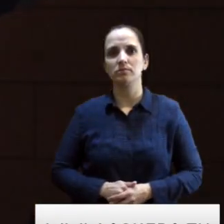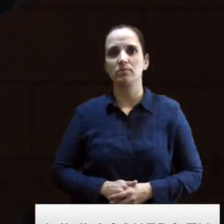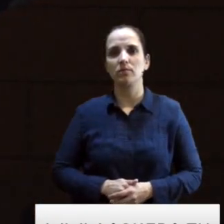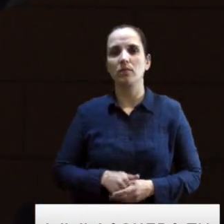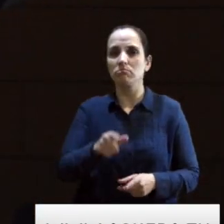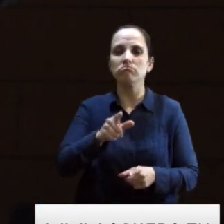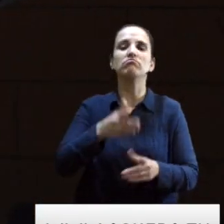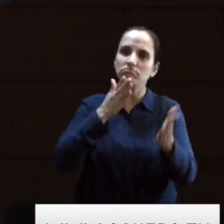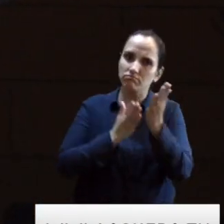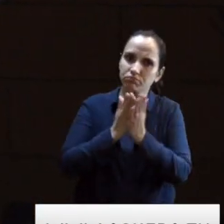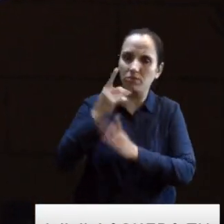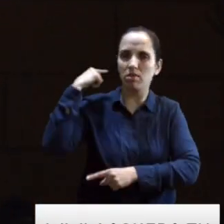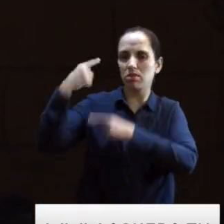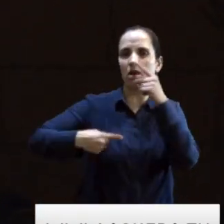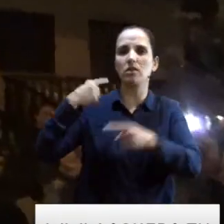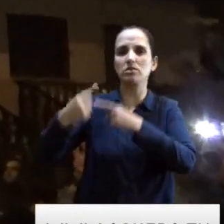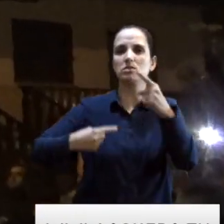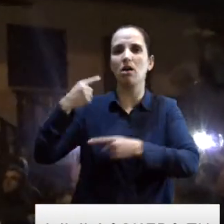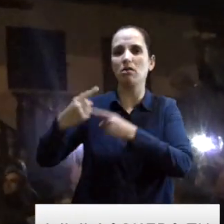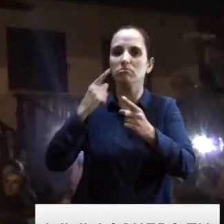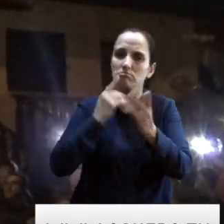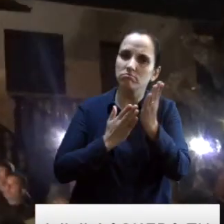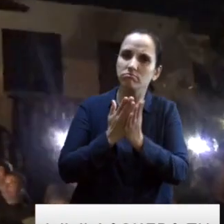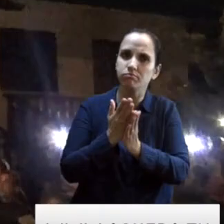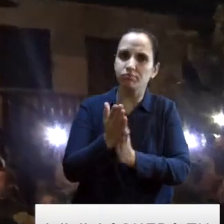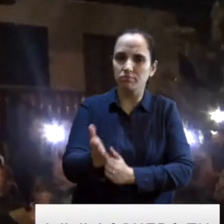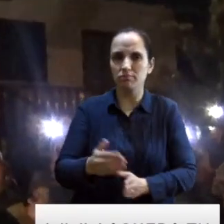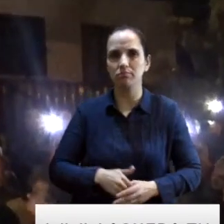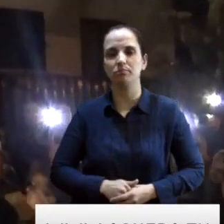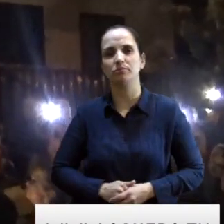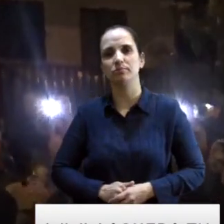Para que siga a tradição, minha cruzada, aquilo aqui!